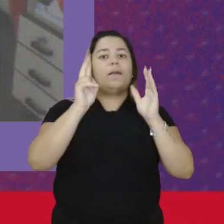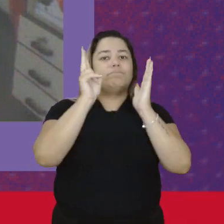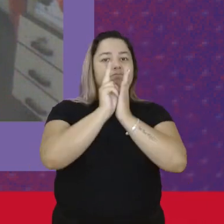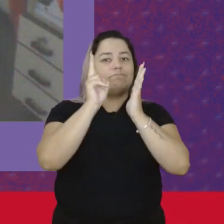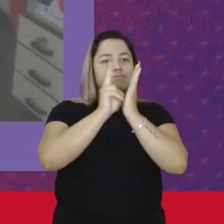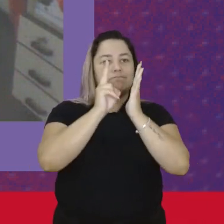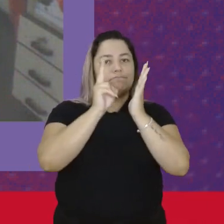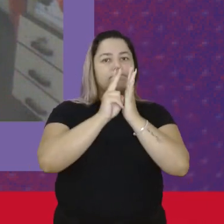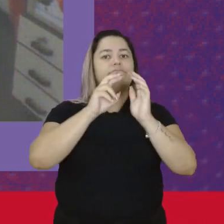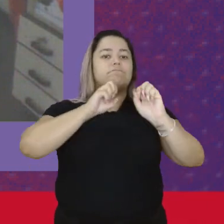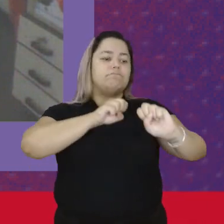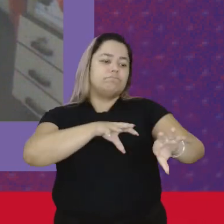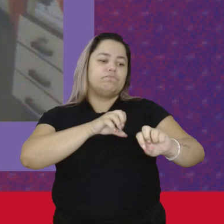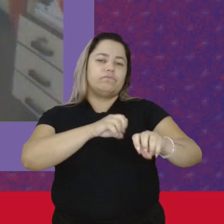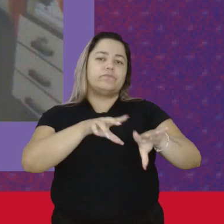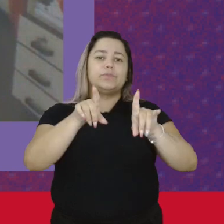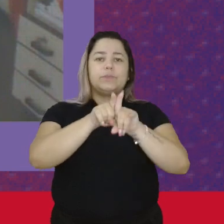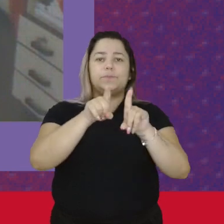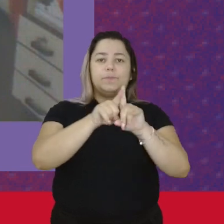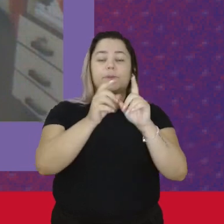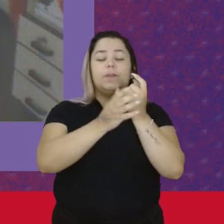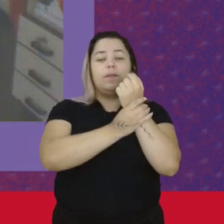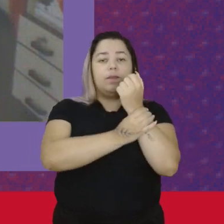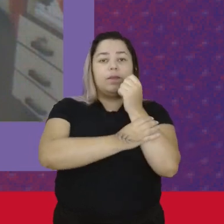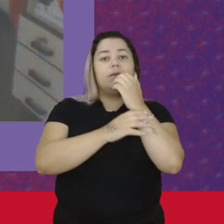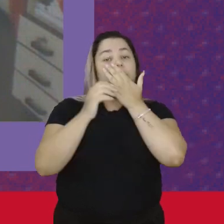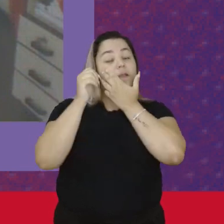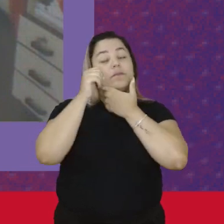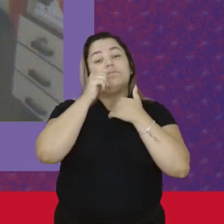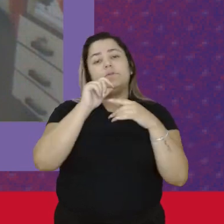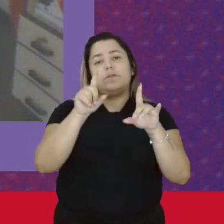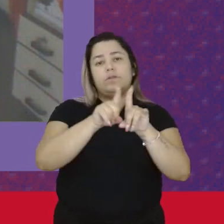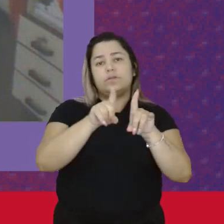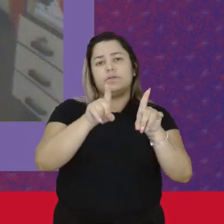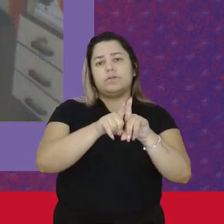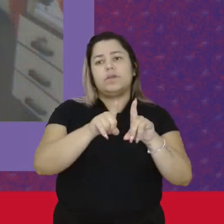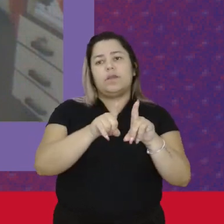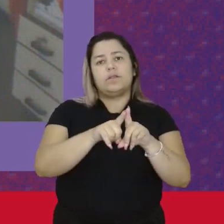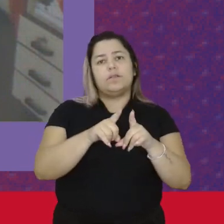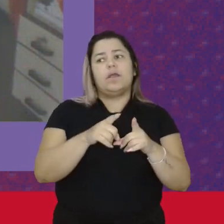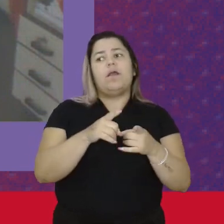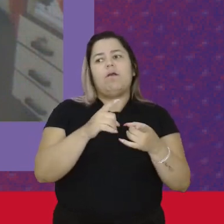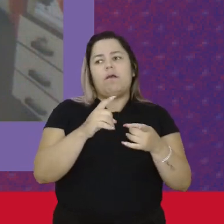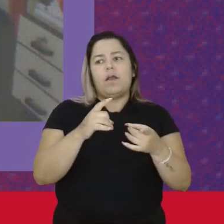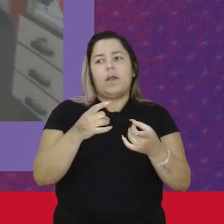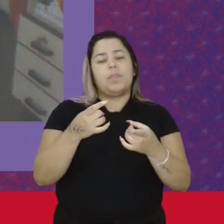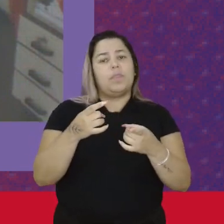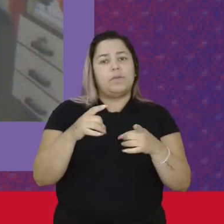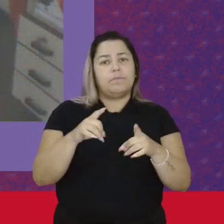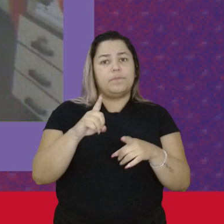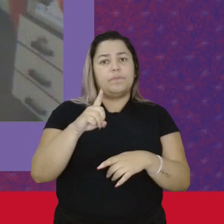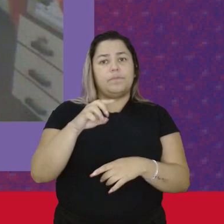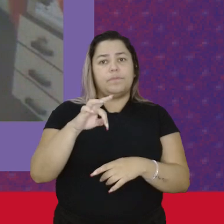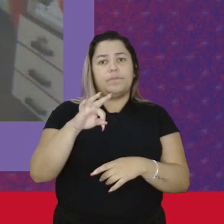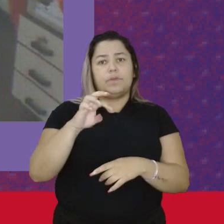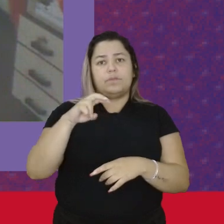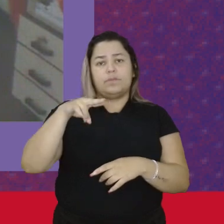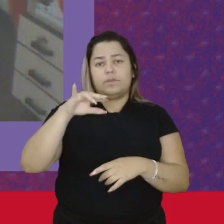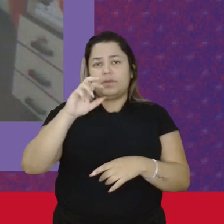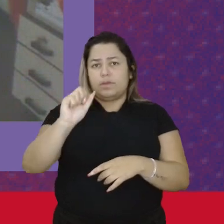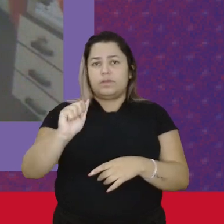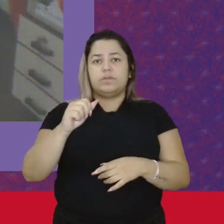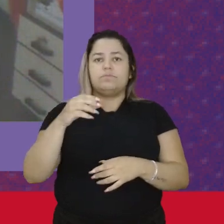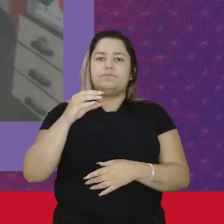educação. E ela acha que as mulheres têm que ter a independência econômica e têm que fazer política, sim. Ela até